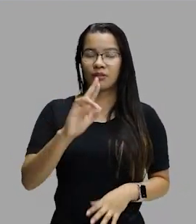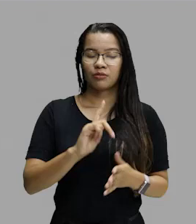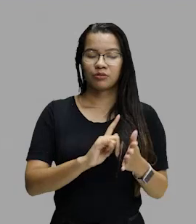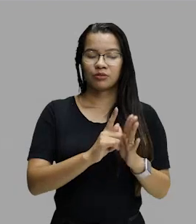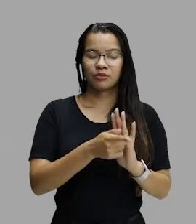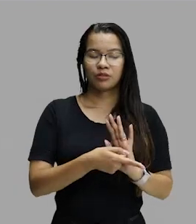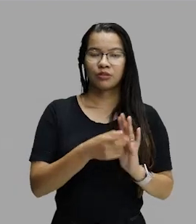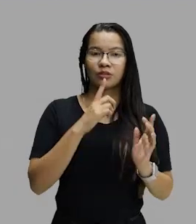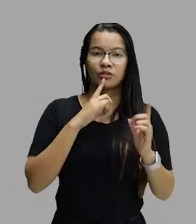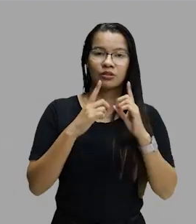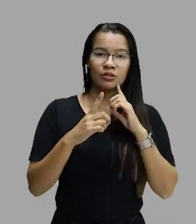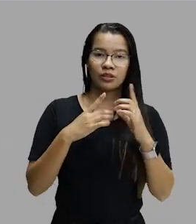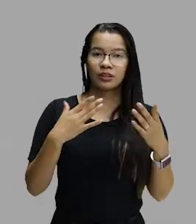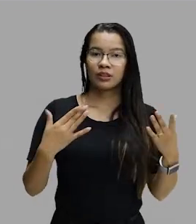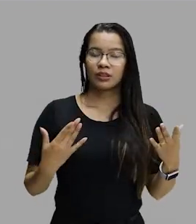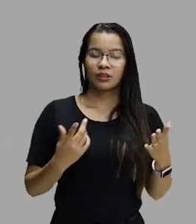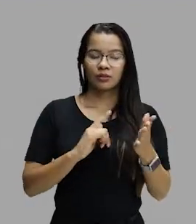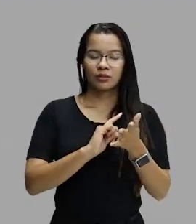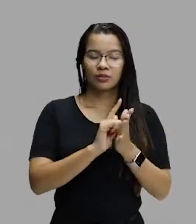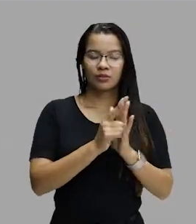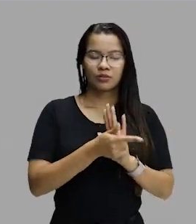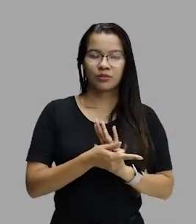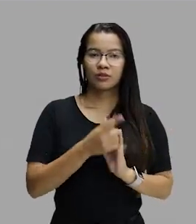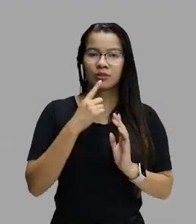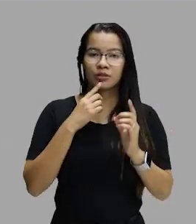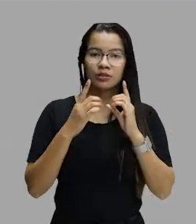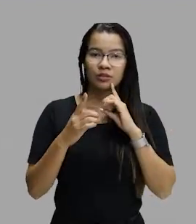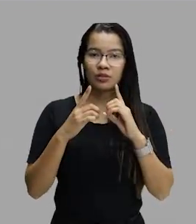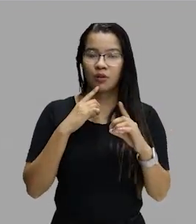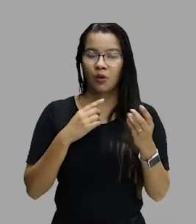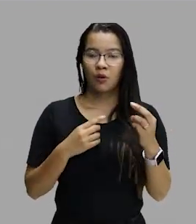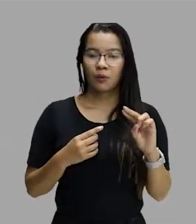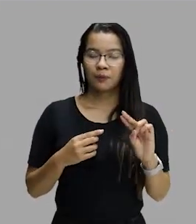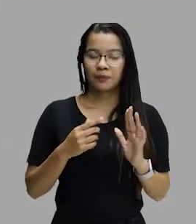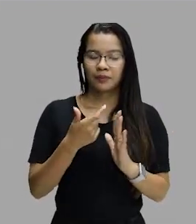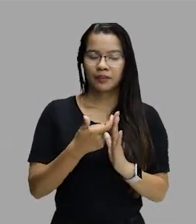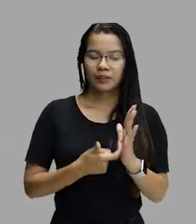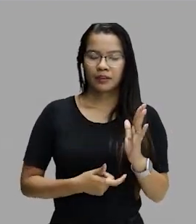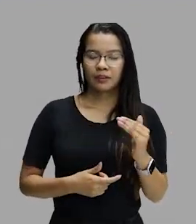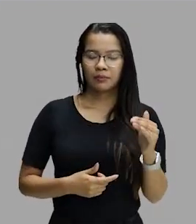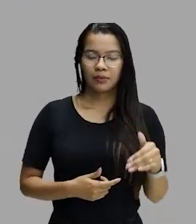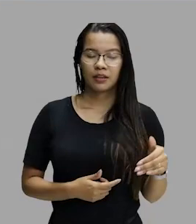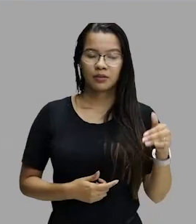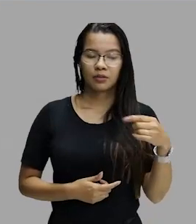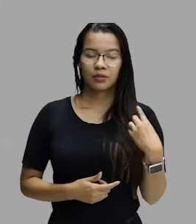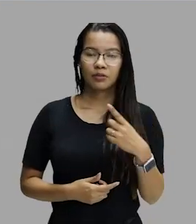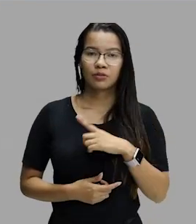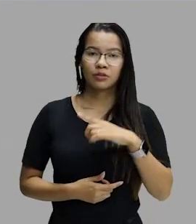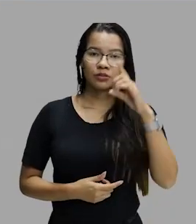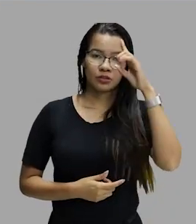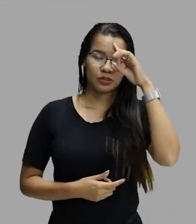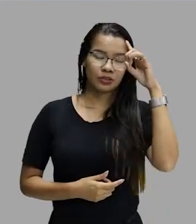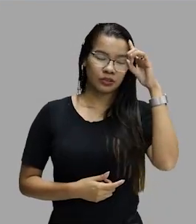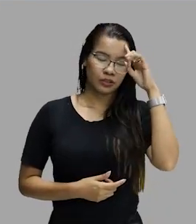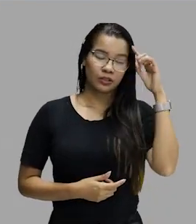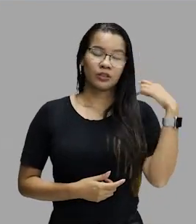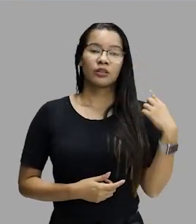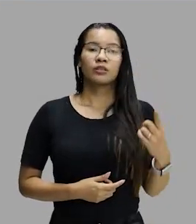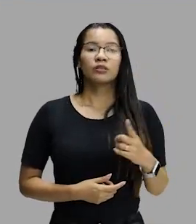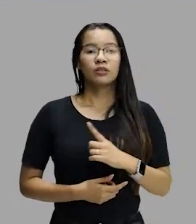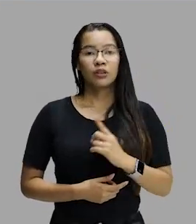discurso. Então, gente, o gênero do discurso, né, o gênero textual, faz parte do nosso dia a dia. Nós